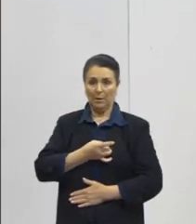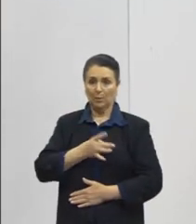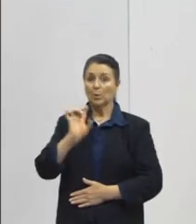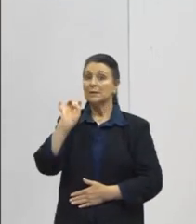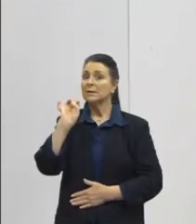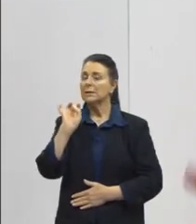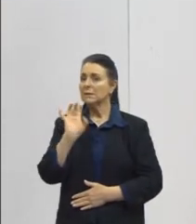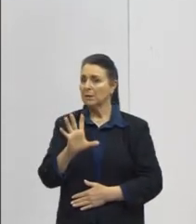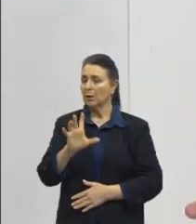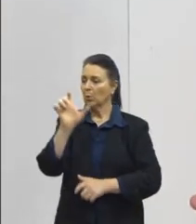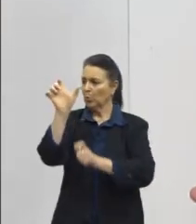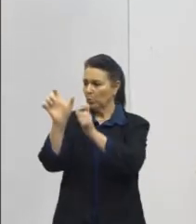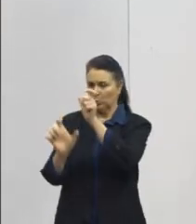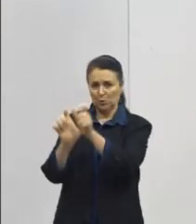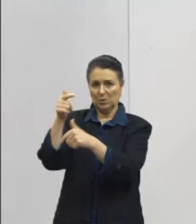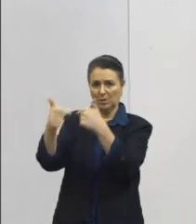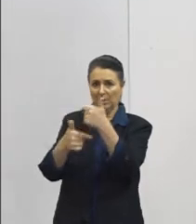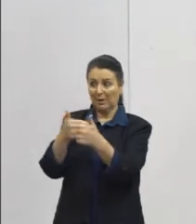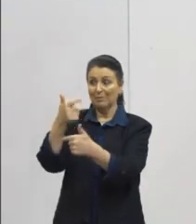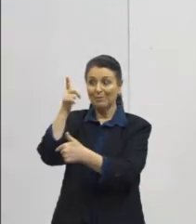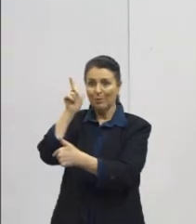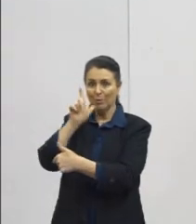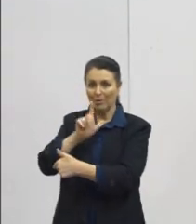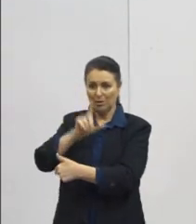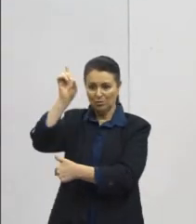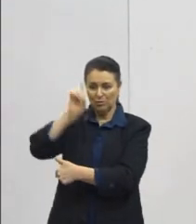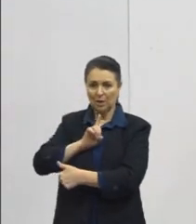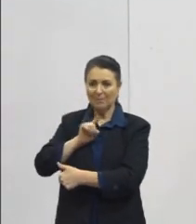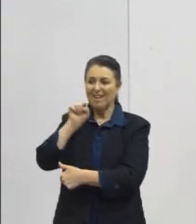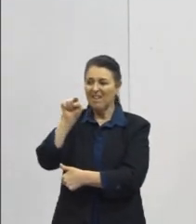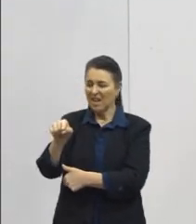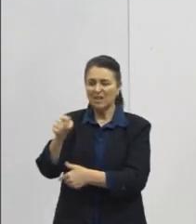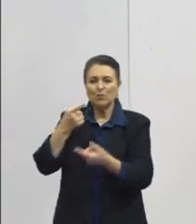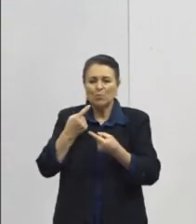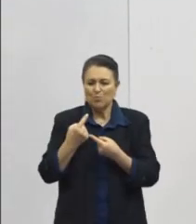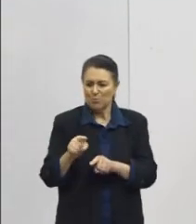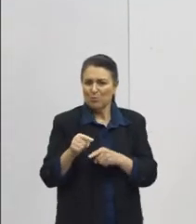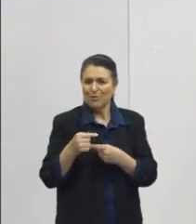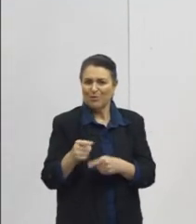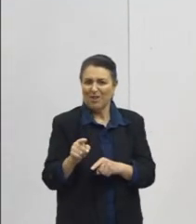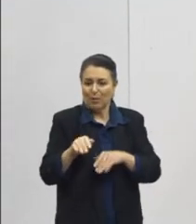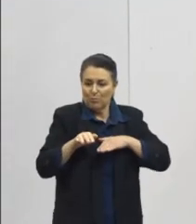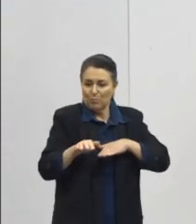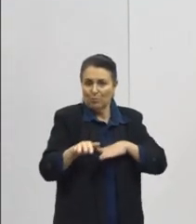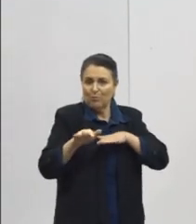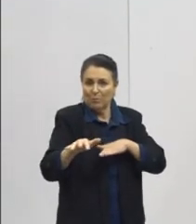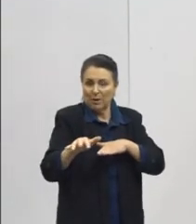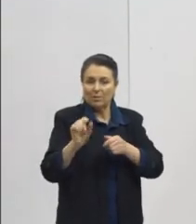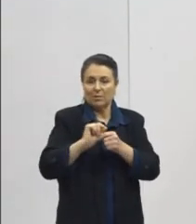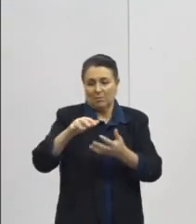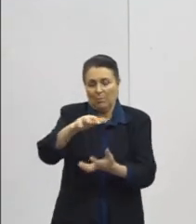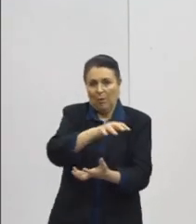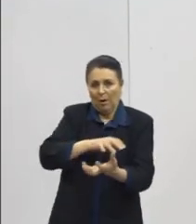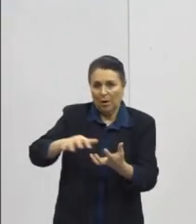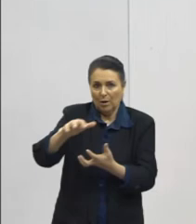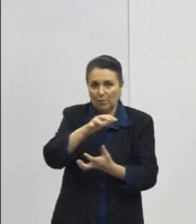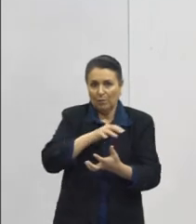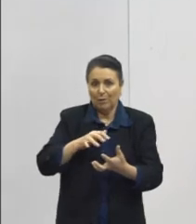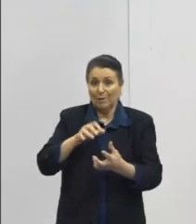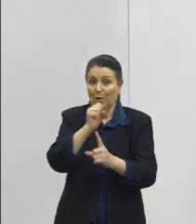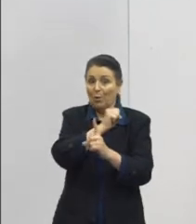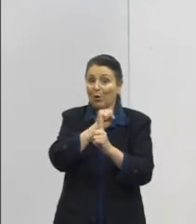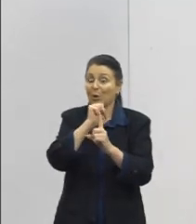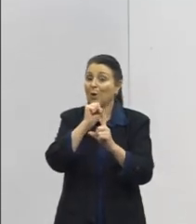trabalhadores não ganhassem os seus direitos eles iam se radicalizar né e eu tentar Talvez uma revolução socialista